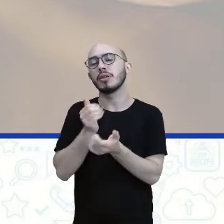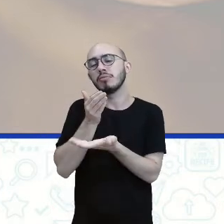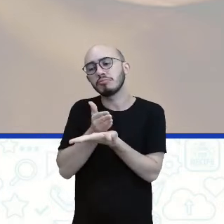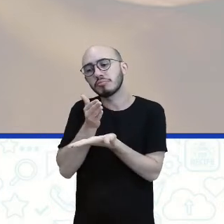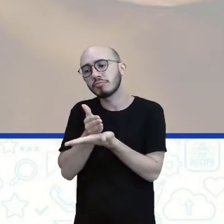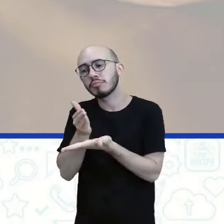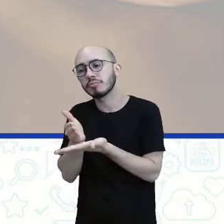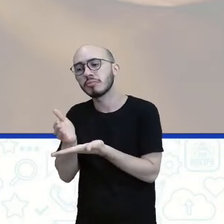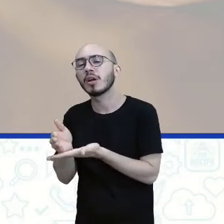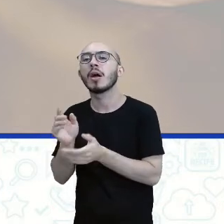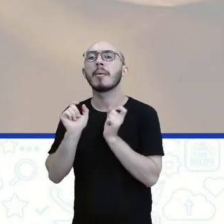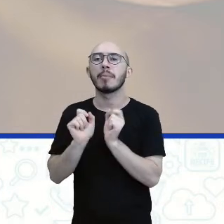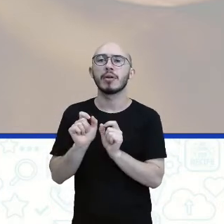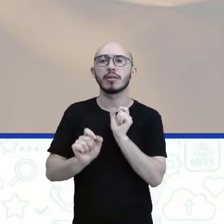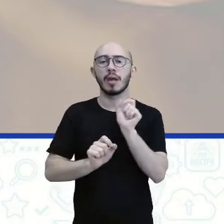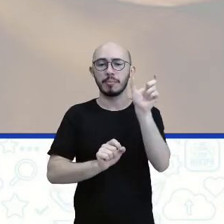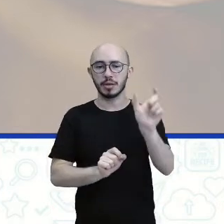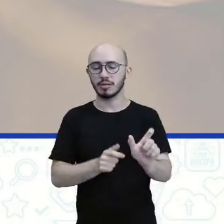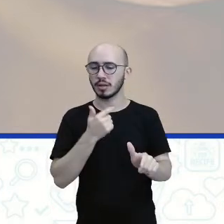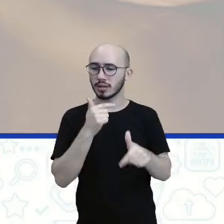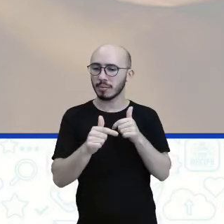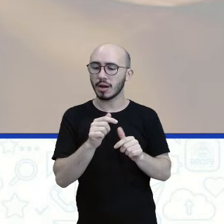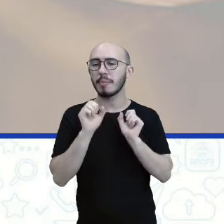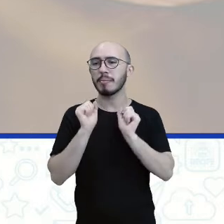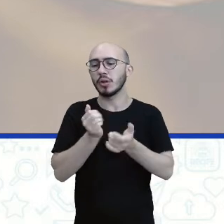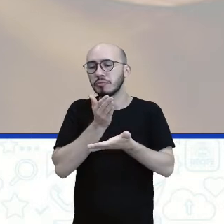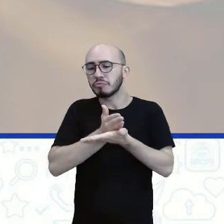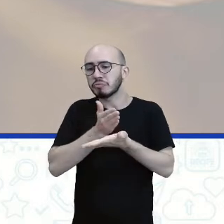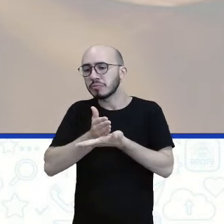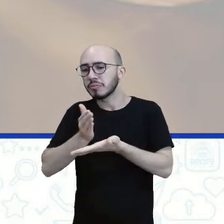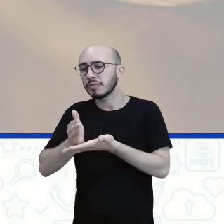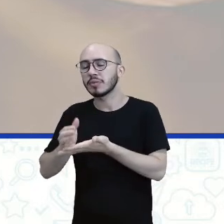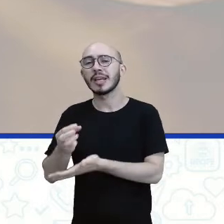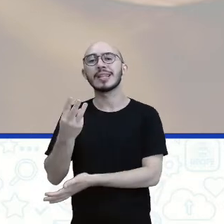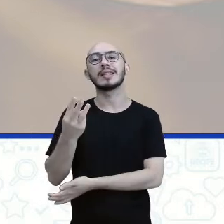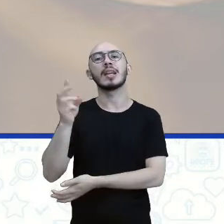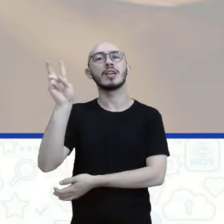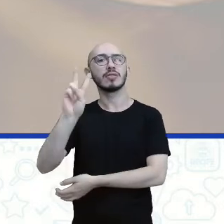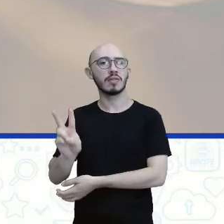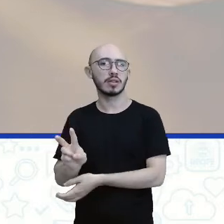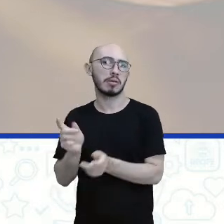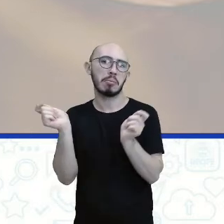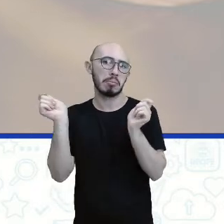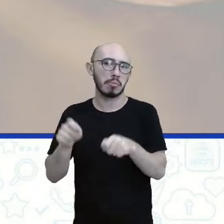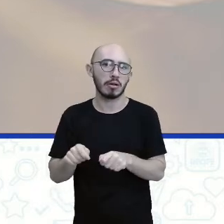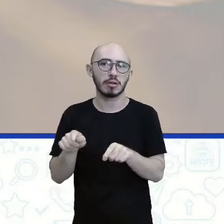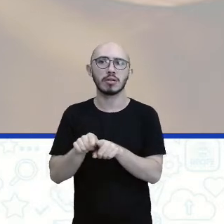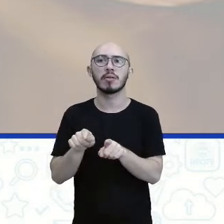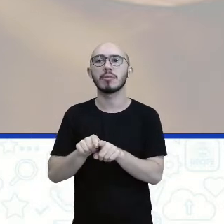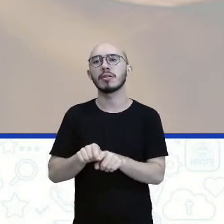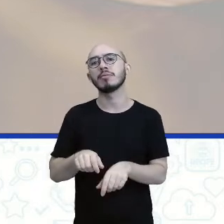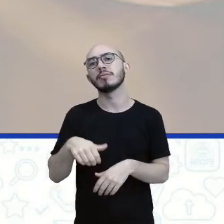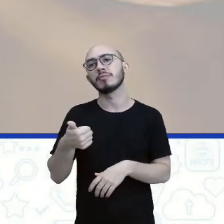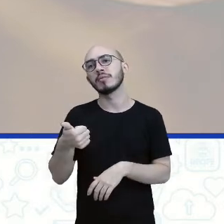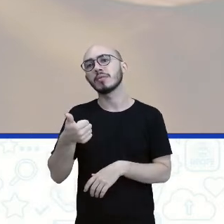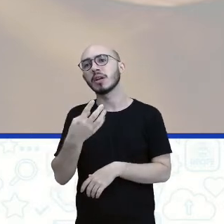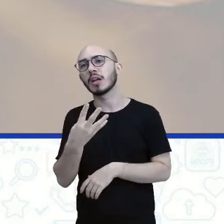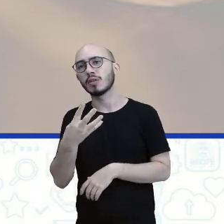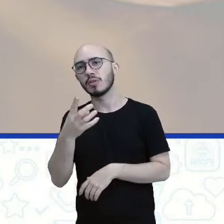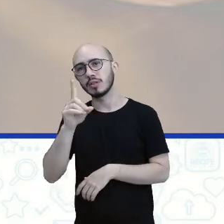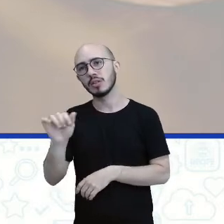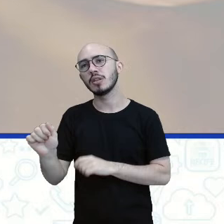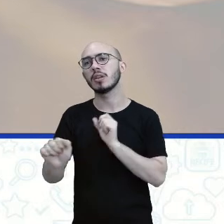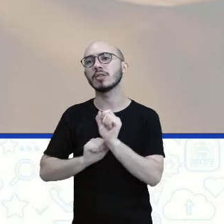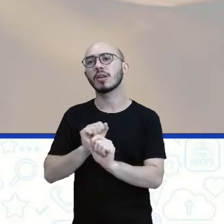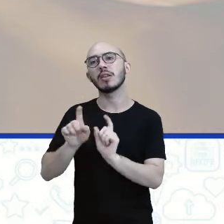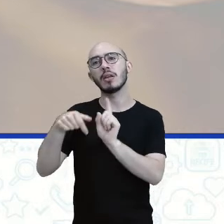fracionadas, então o trabalhador ou trabalhadora pode dividir as férias em 3 vezes, né, com pelo menos uma de 14 dias e o restante